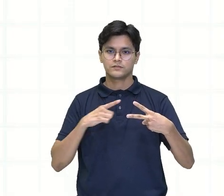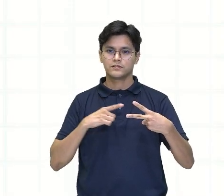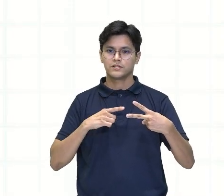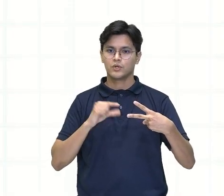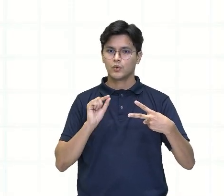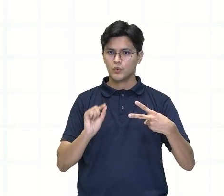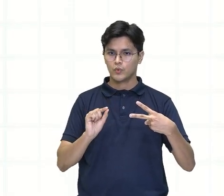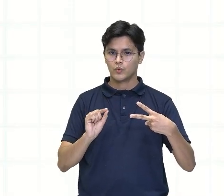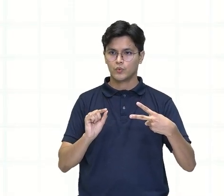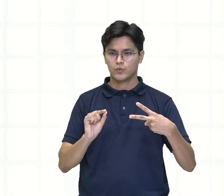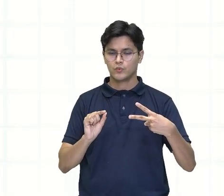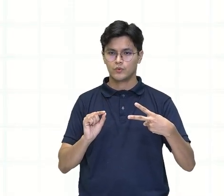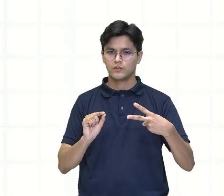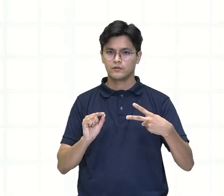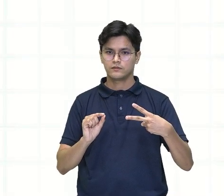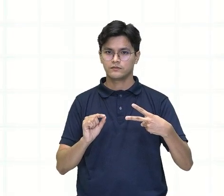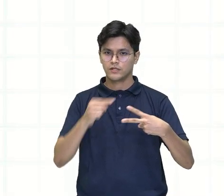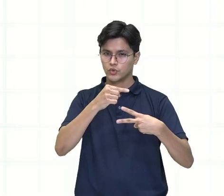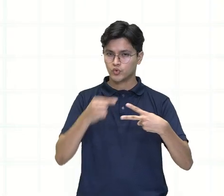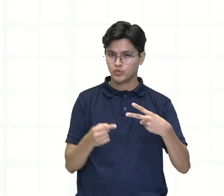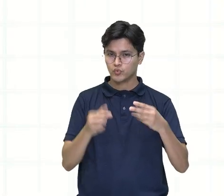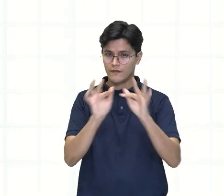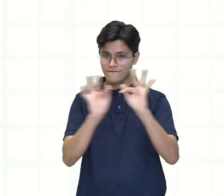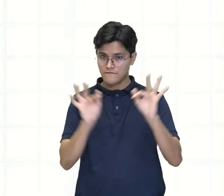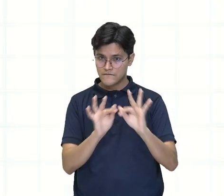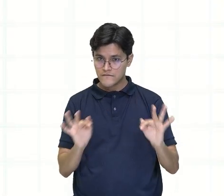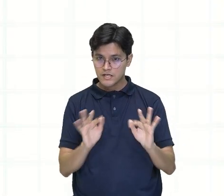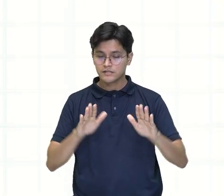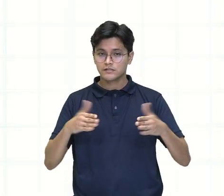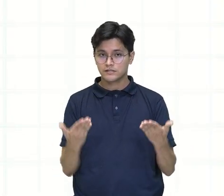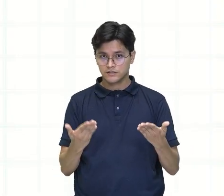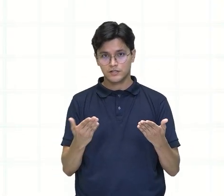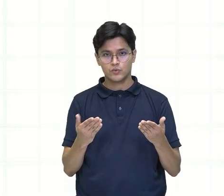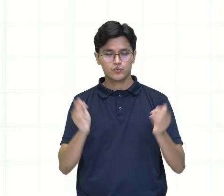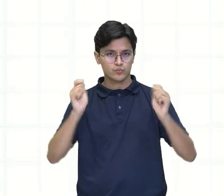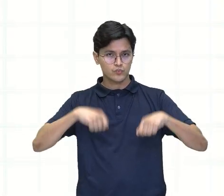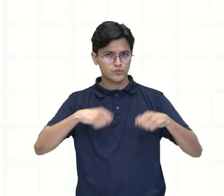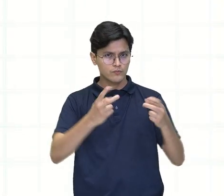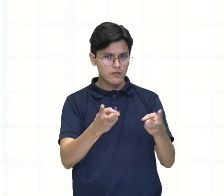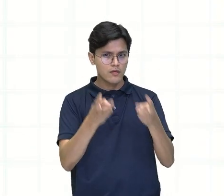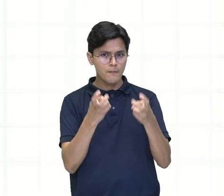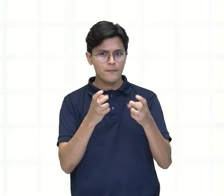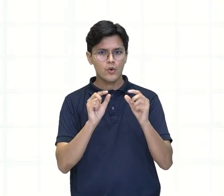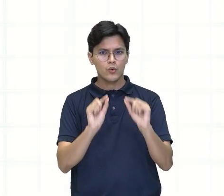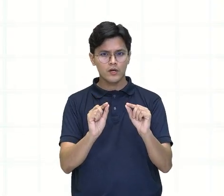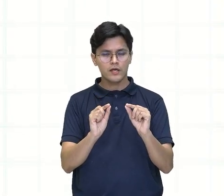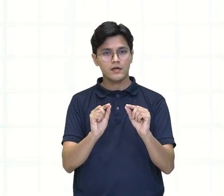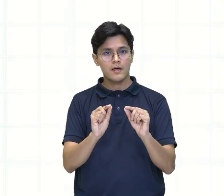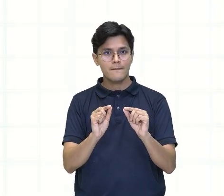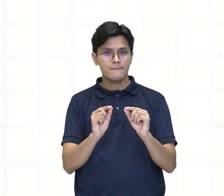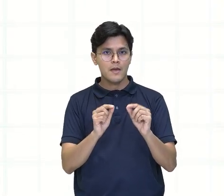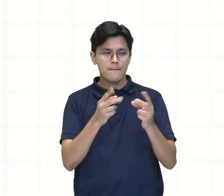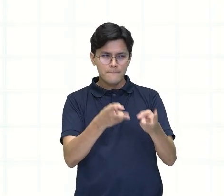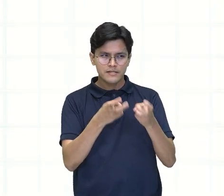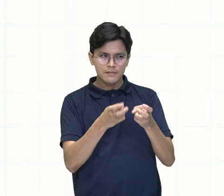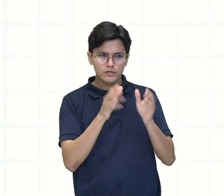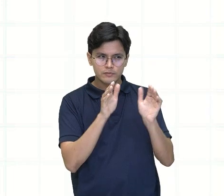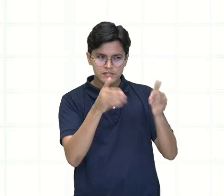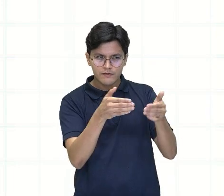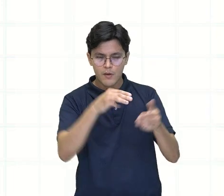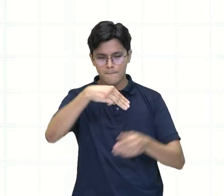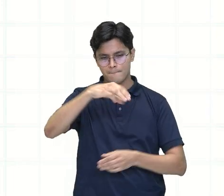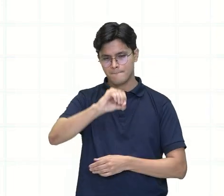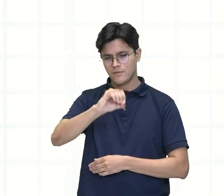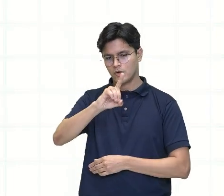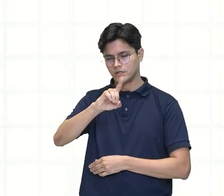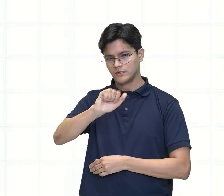dessas duas afirmações. Então nós podemos perceber, né, por esses modalizadores, no caso verbal aqui, que